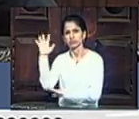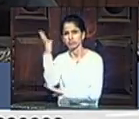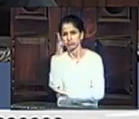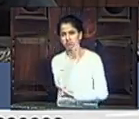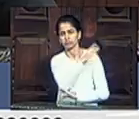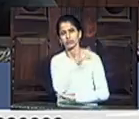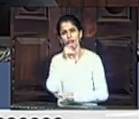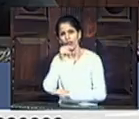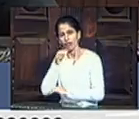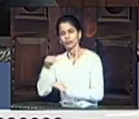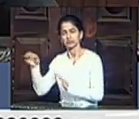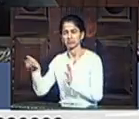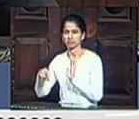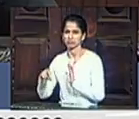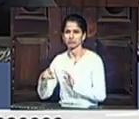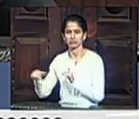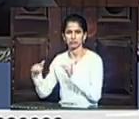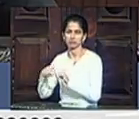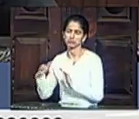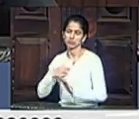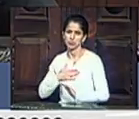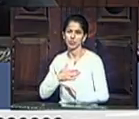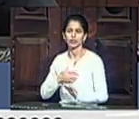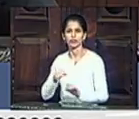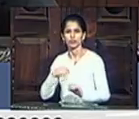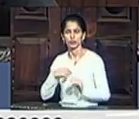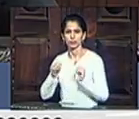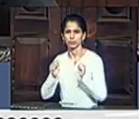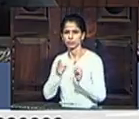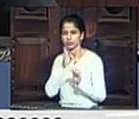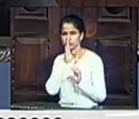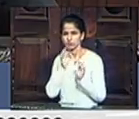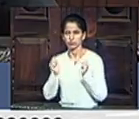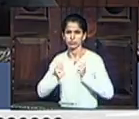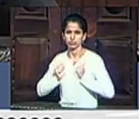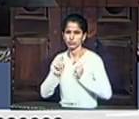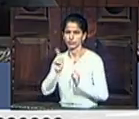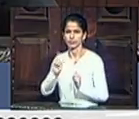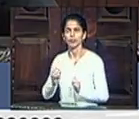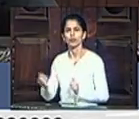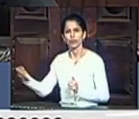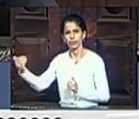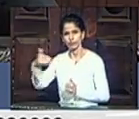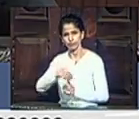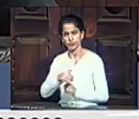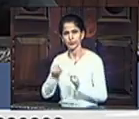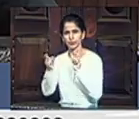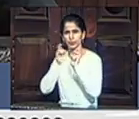de participar desse debate, por achar que